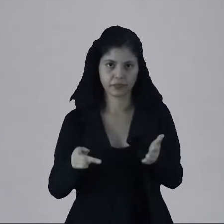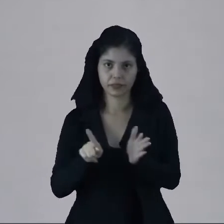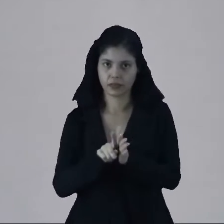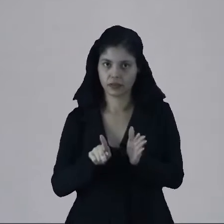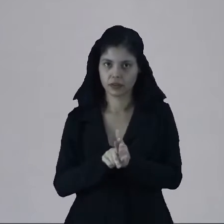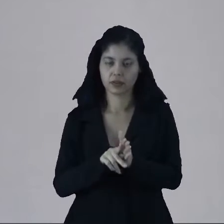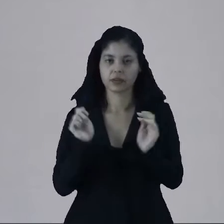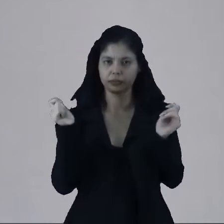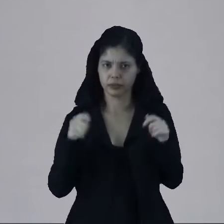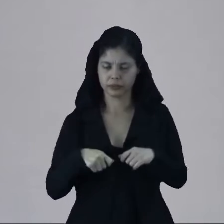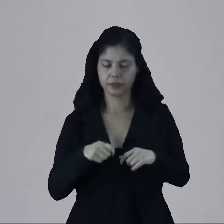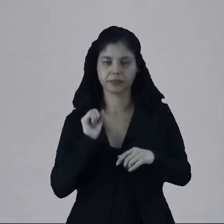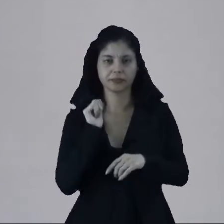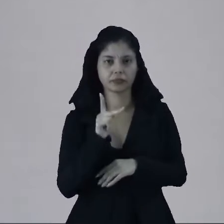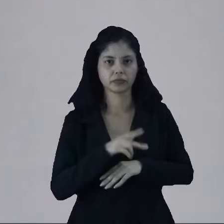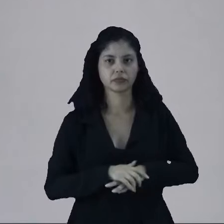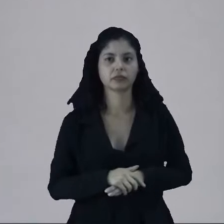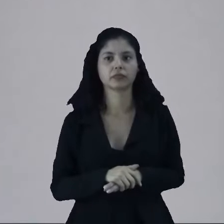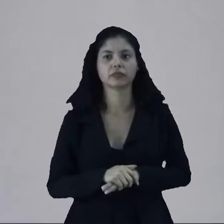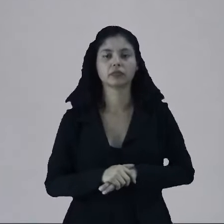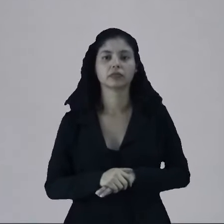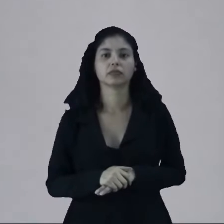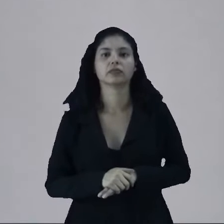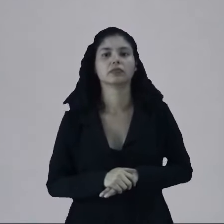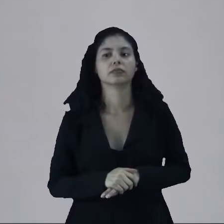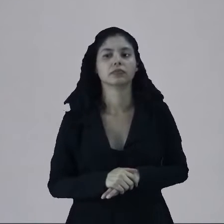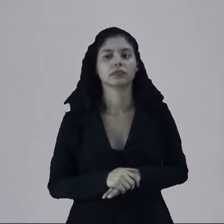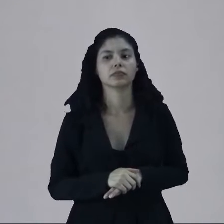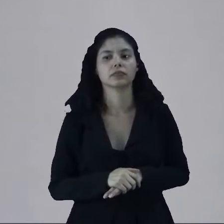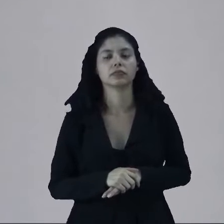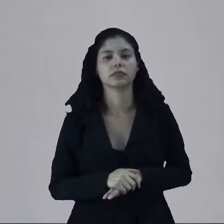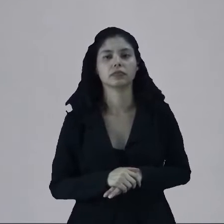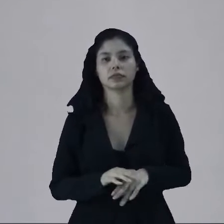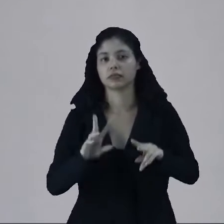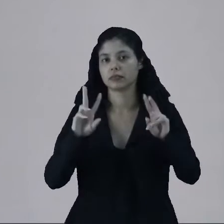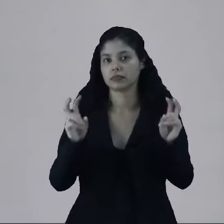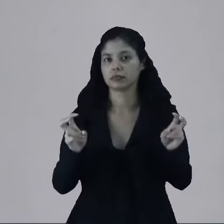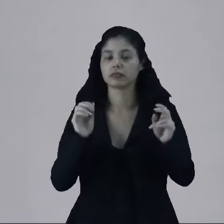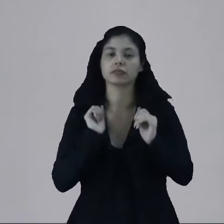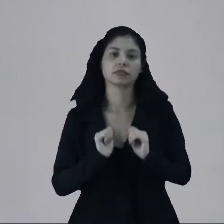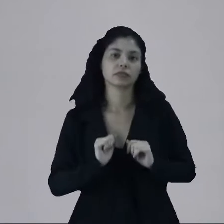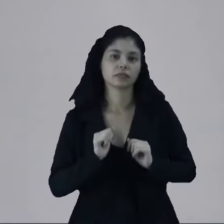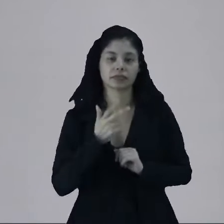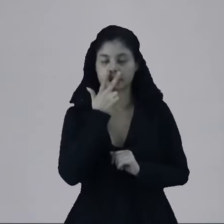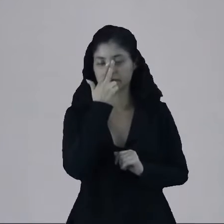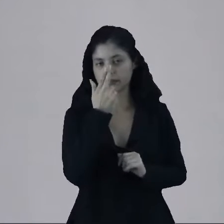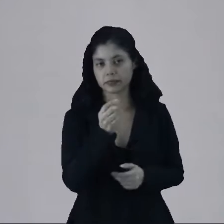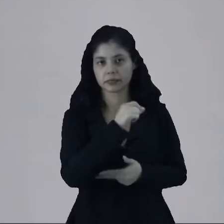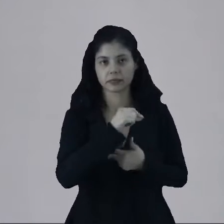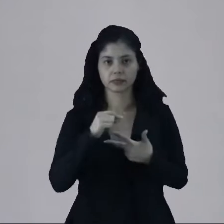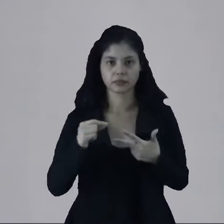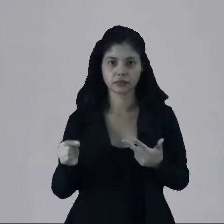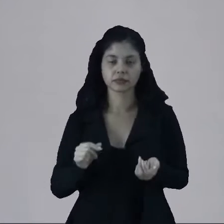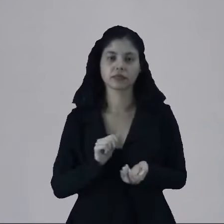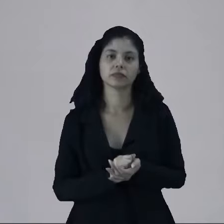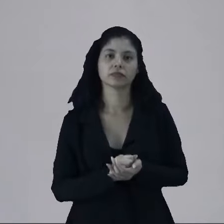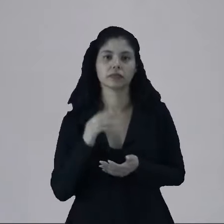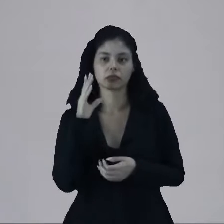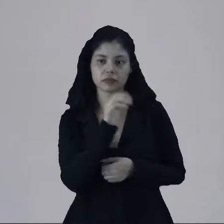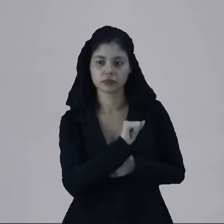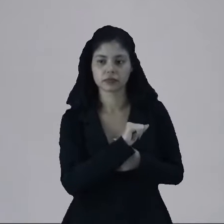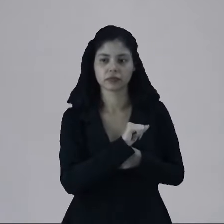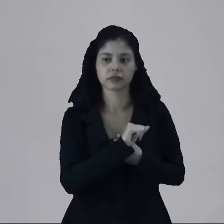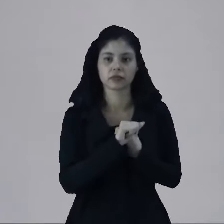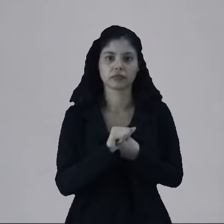dentro daquilo que é possível. Tudo bem? Uma questão, né, um tema que pode aparecer lá no Enem, de repente e